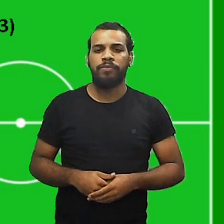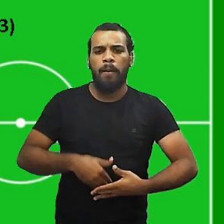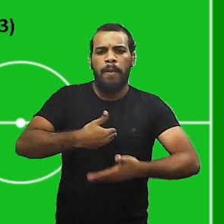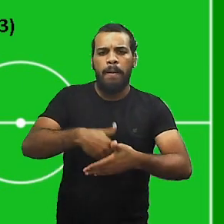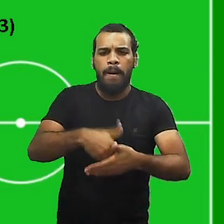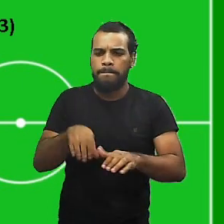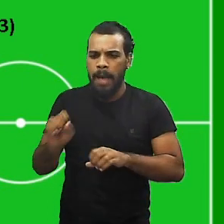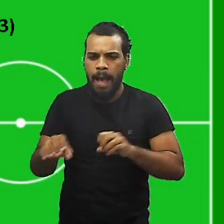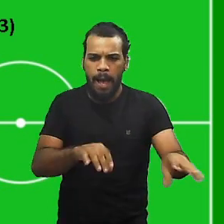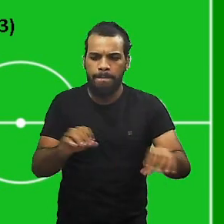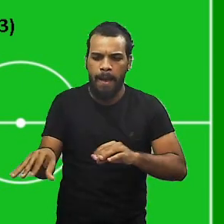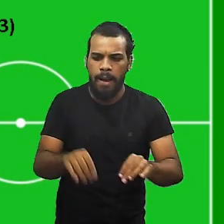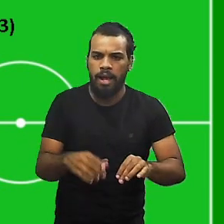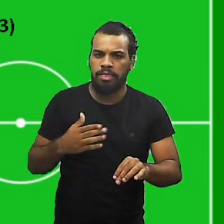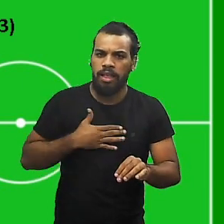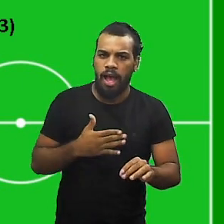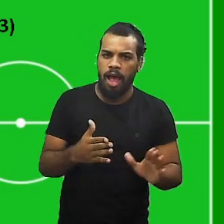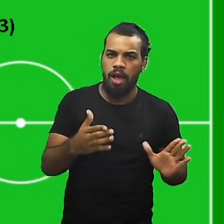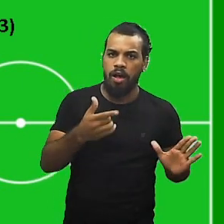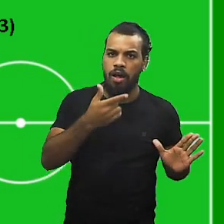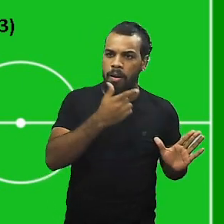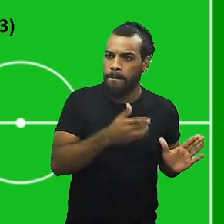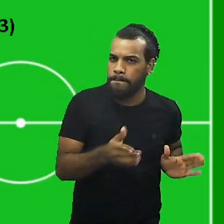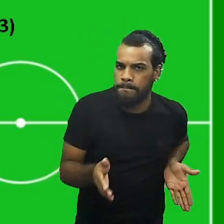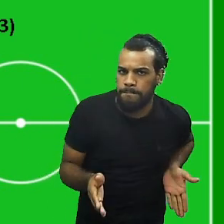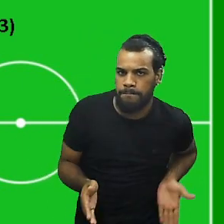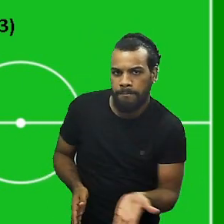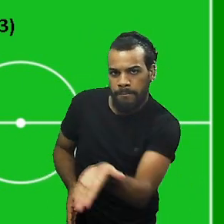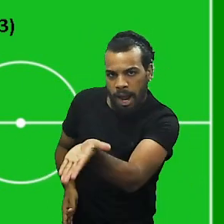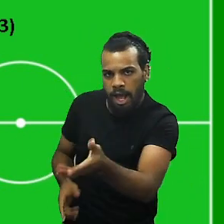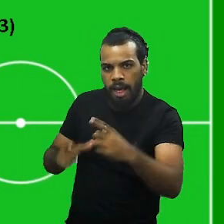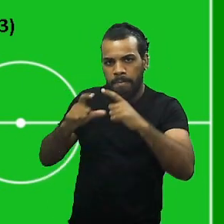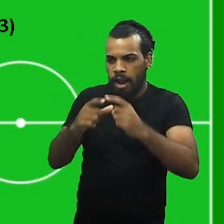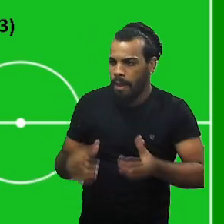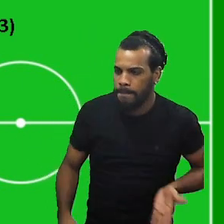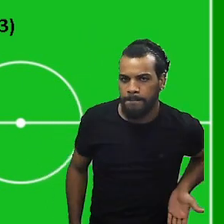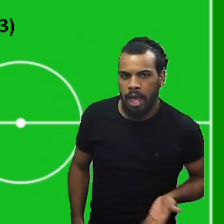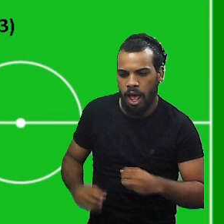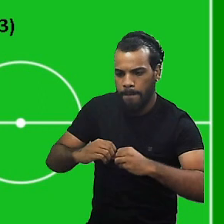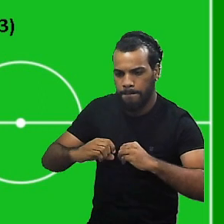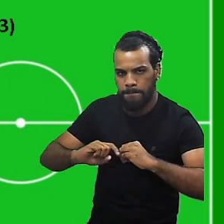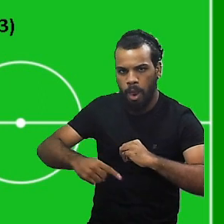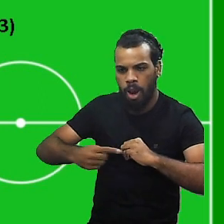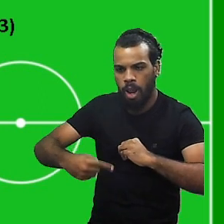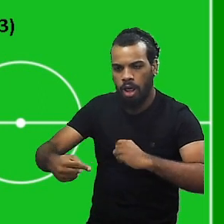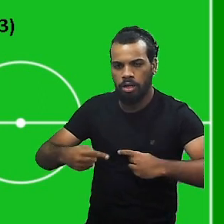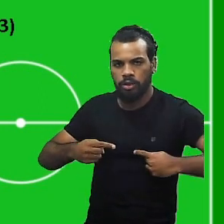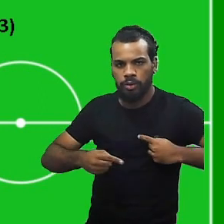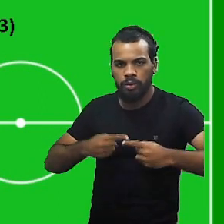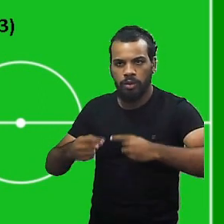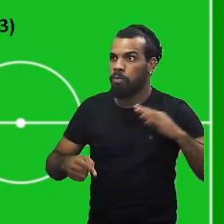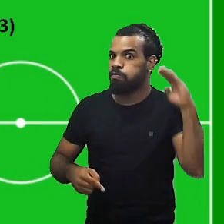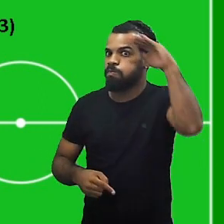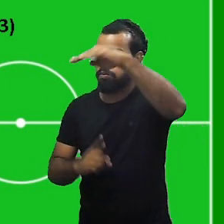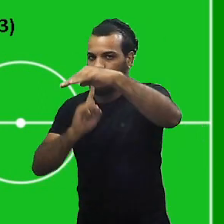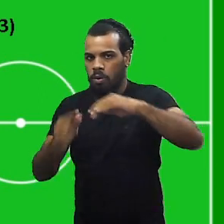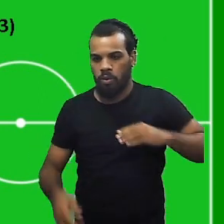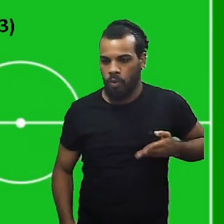um jogador faz um lançamento rente ao gramado, deslocando a bola da posição